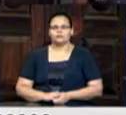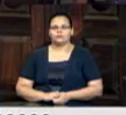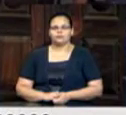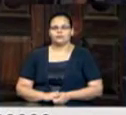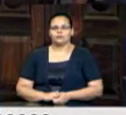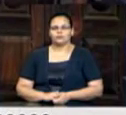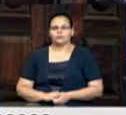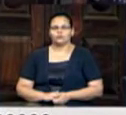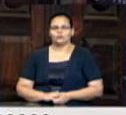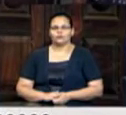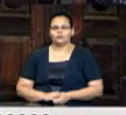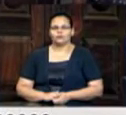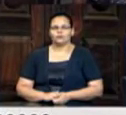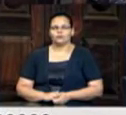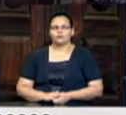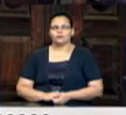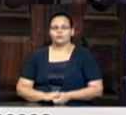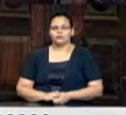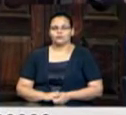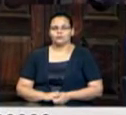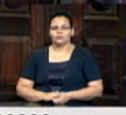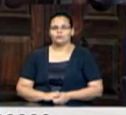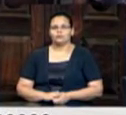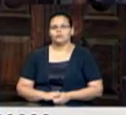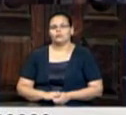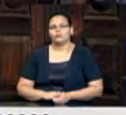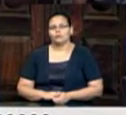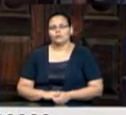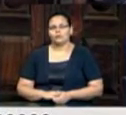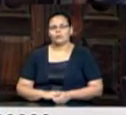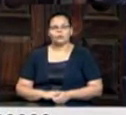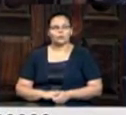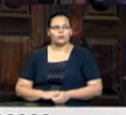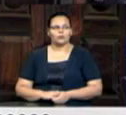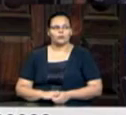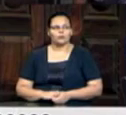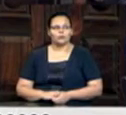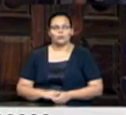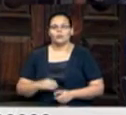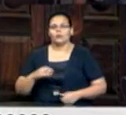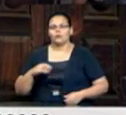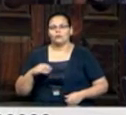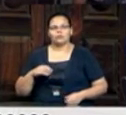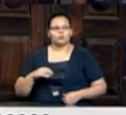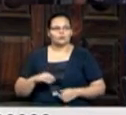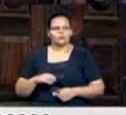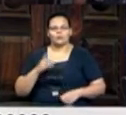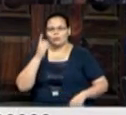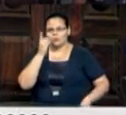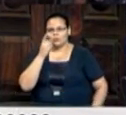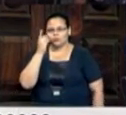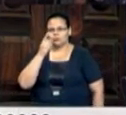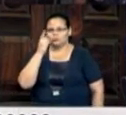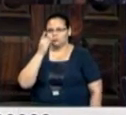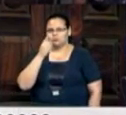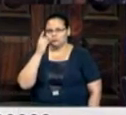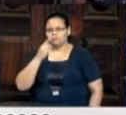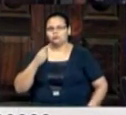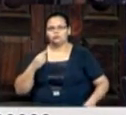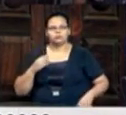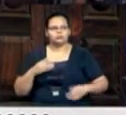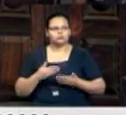Senhor presidente dos trabalhos desta sessão, nobre deputado André Siciliano,